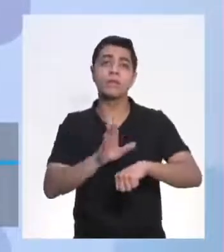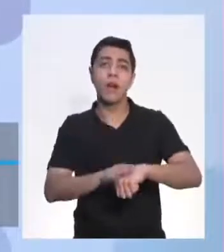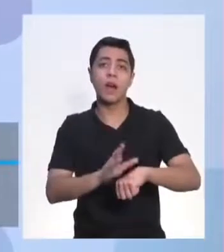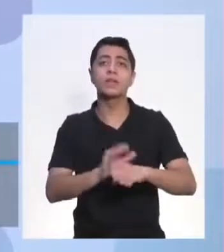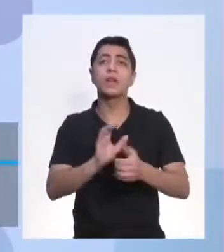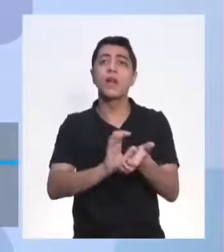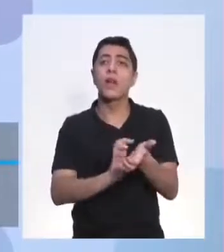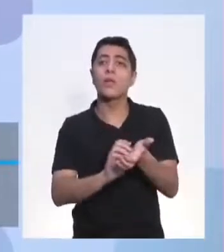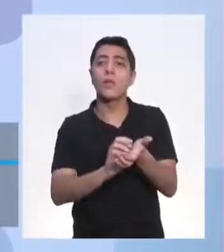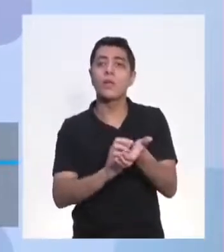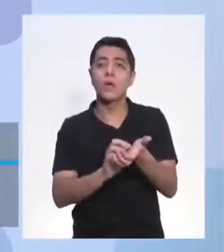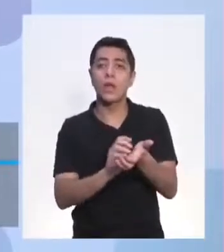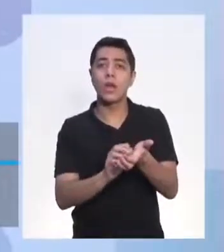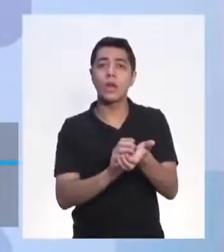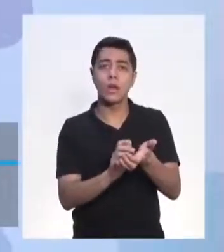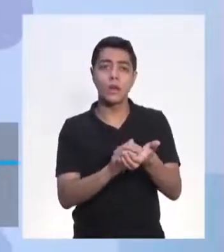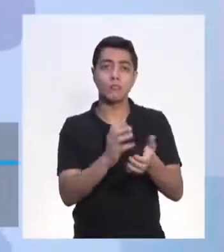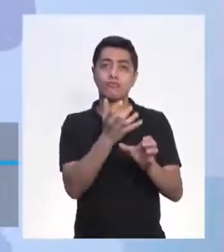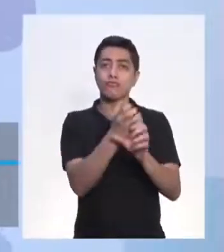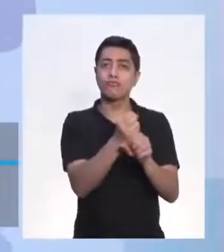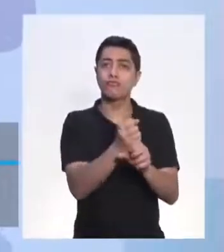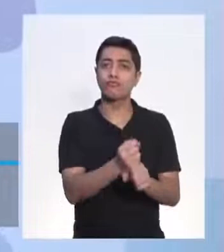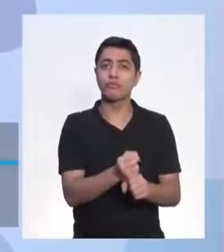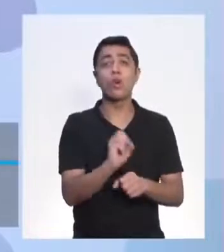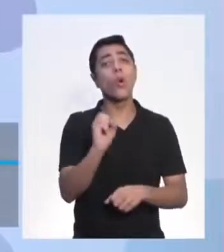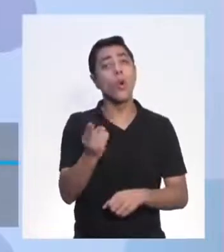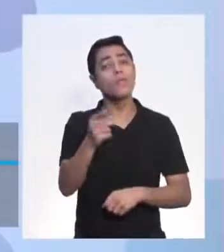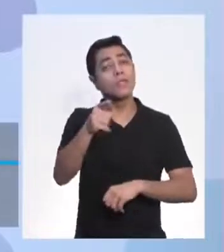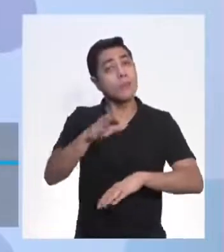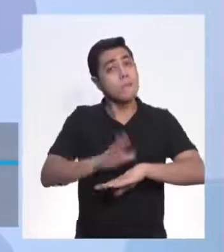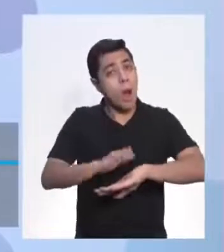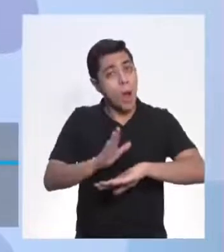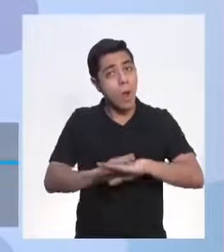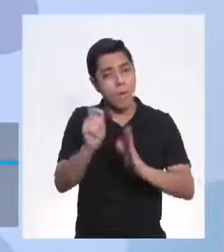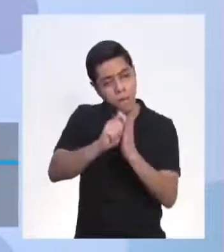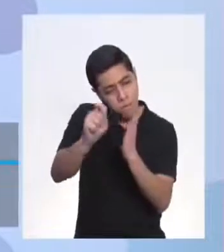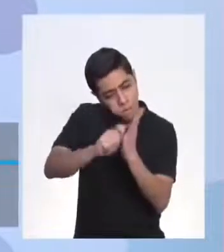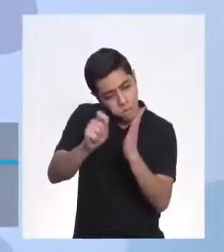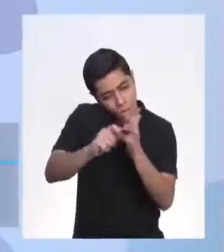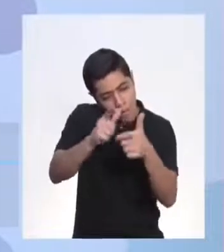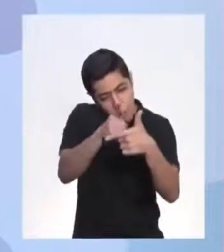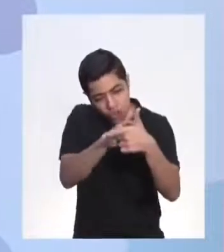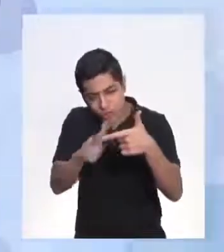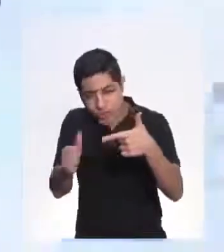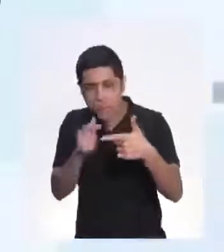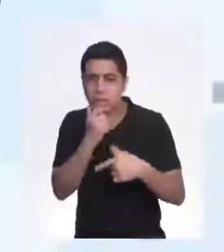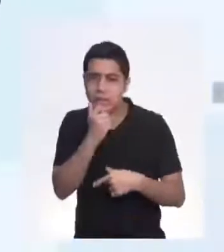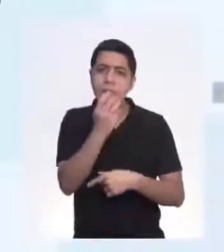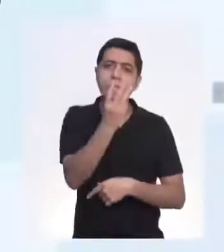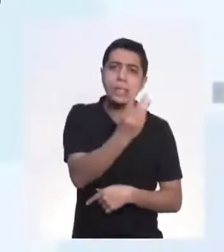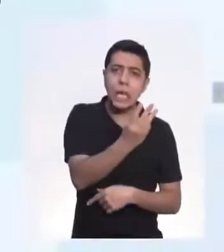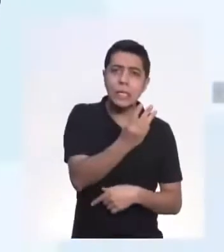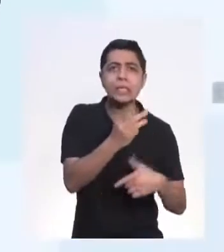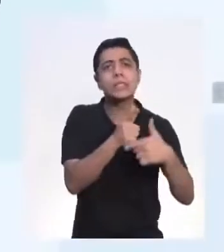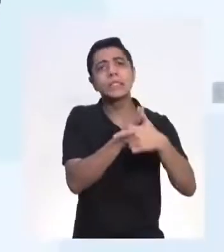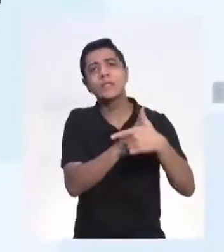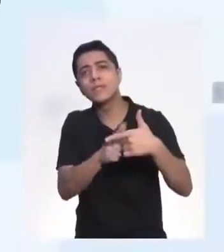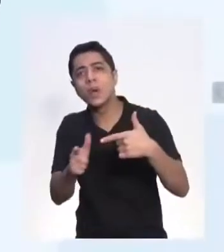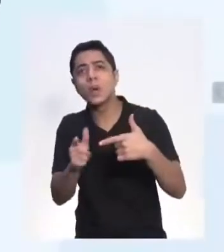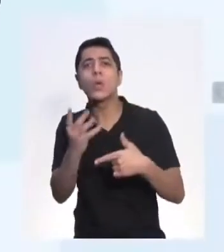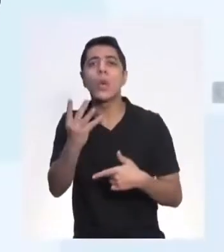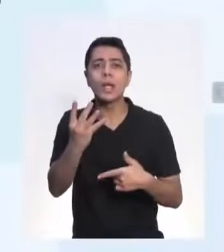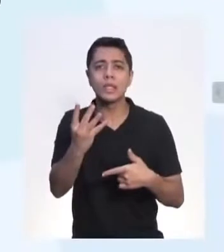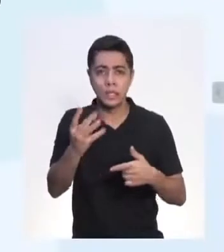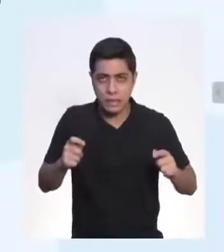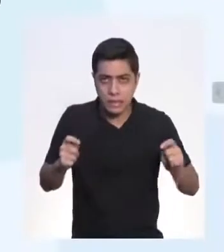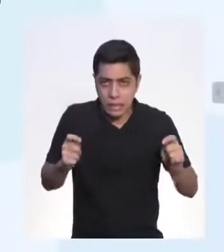ou realizando a divisão. 3 dividido por 4. Dá para dividir? Não, não dá para